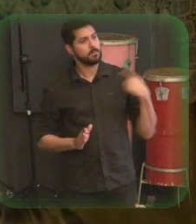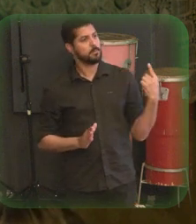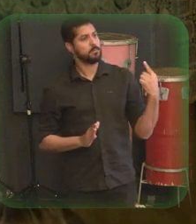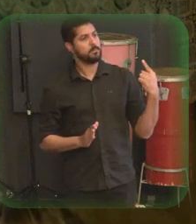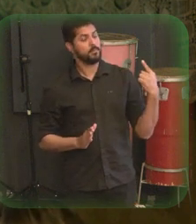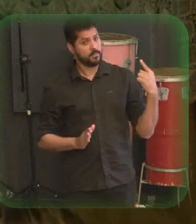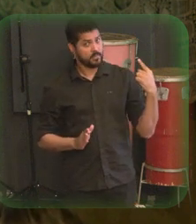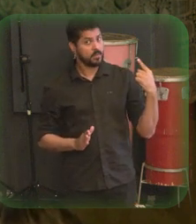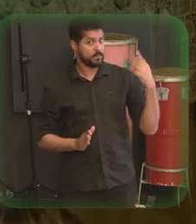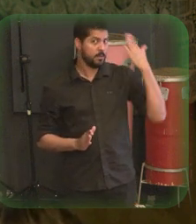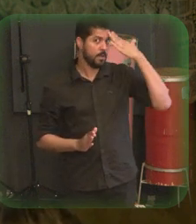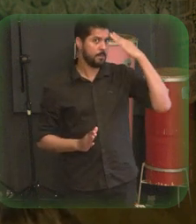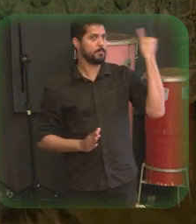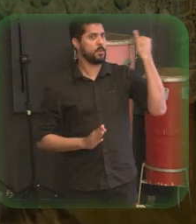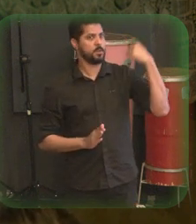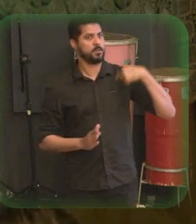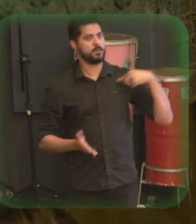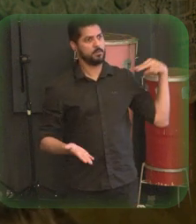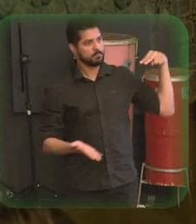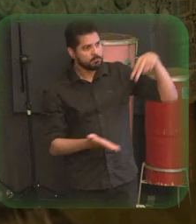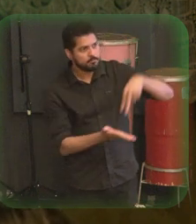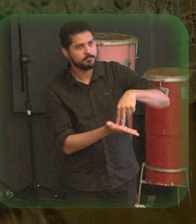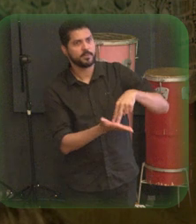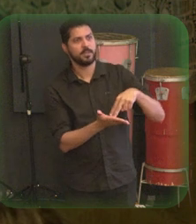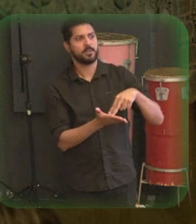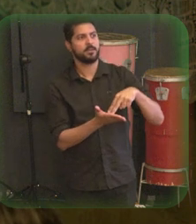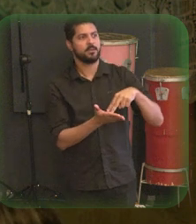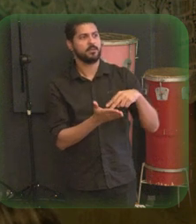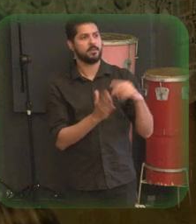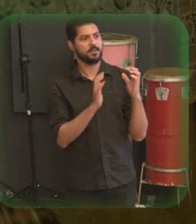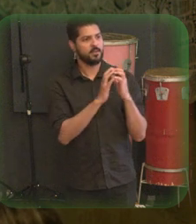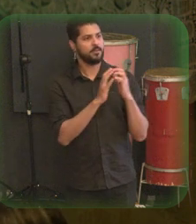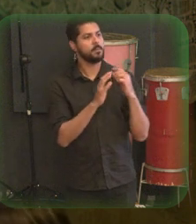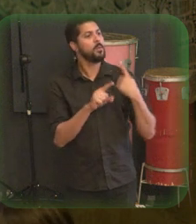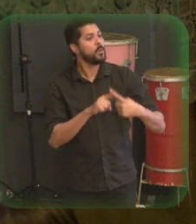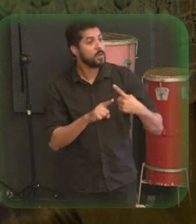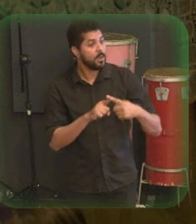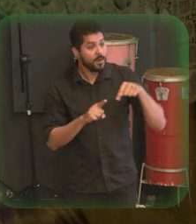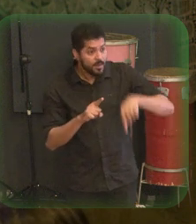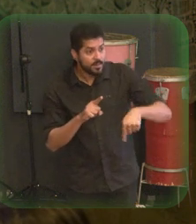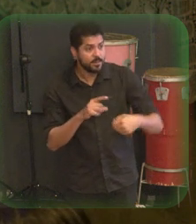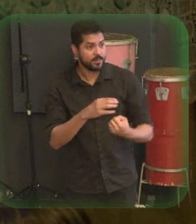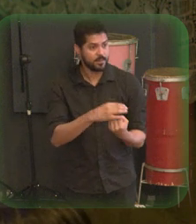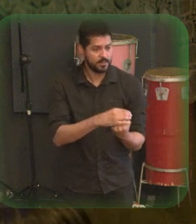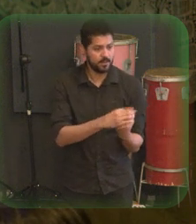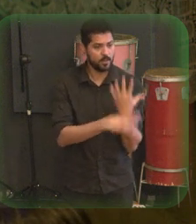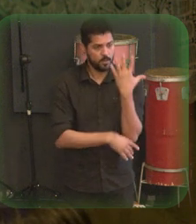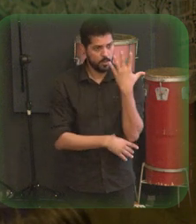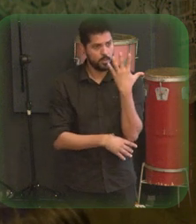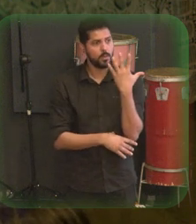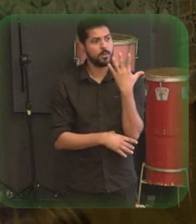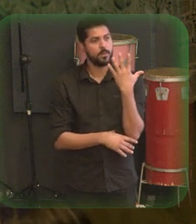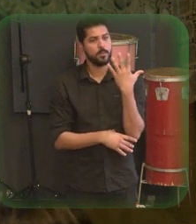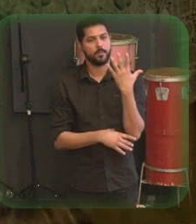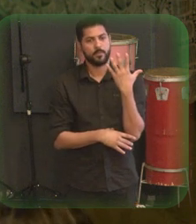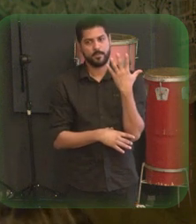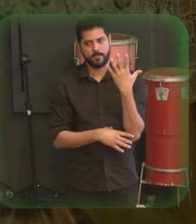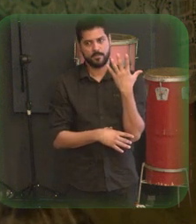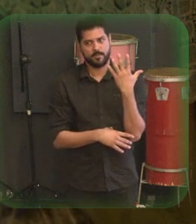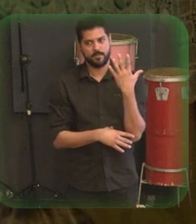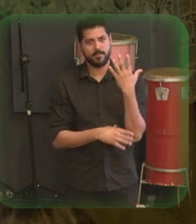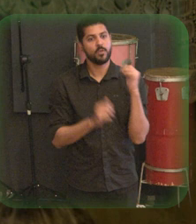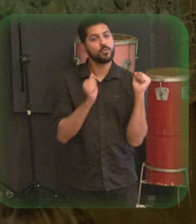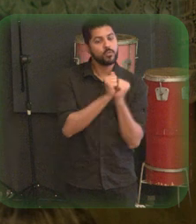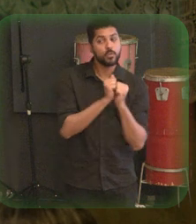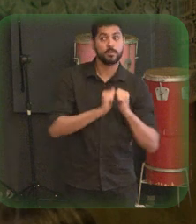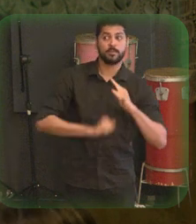Recife, você sabe por quê, né? Porque aqui foi fundada, junto com São Paulo,